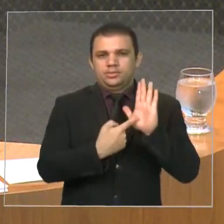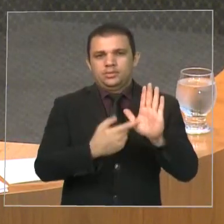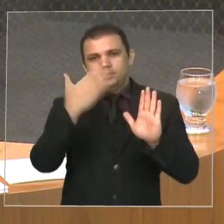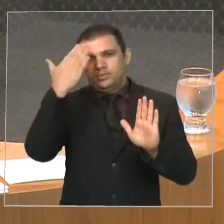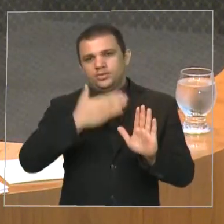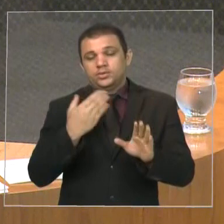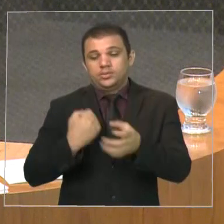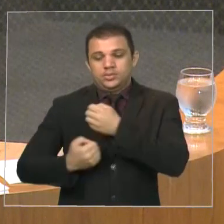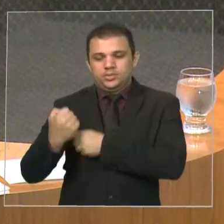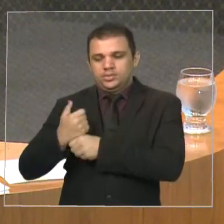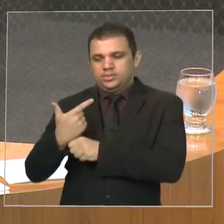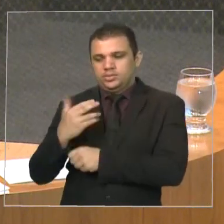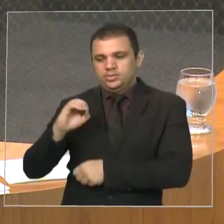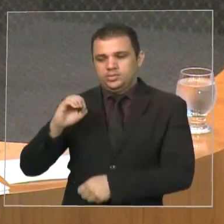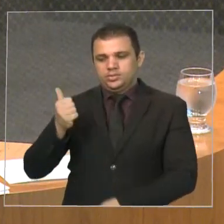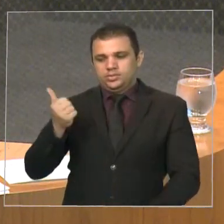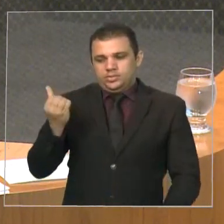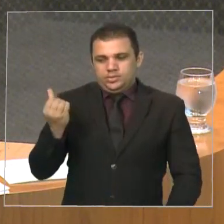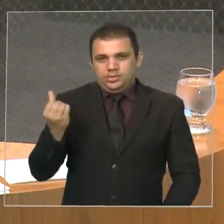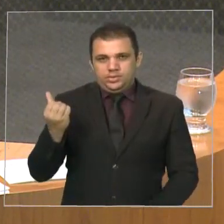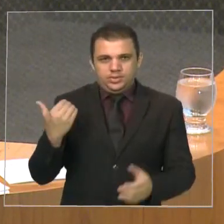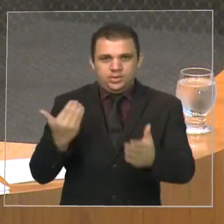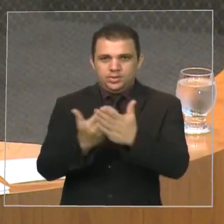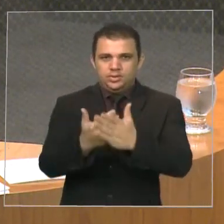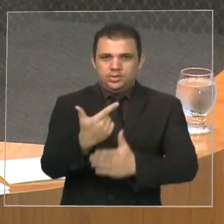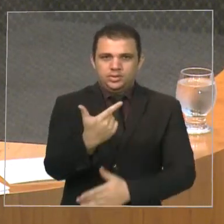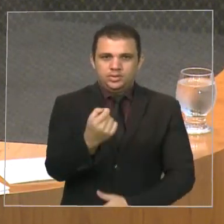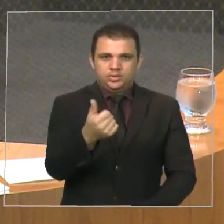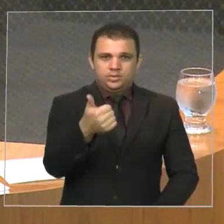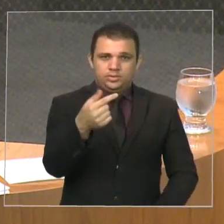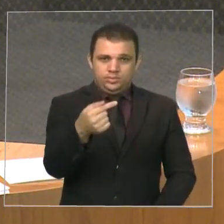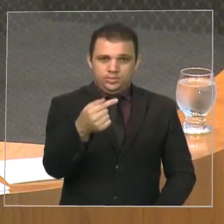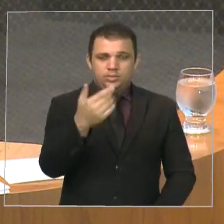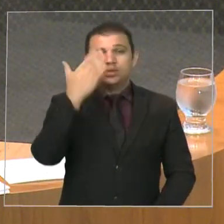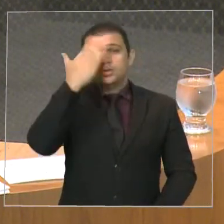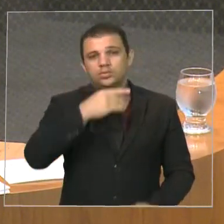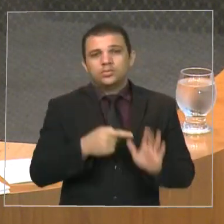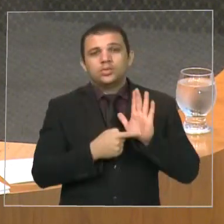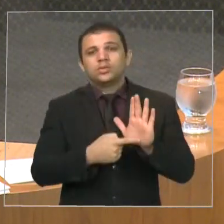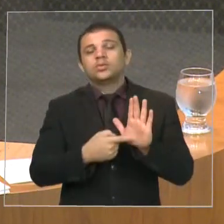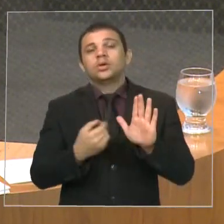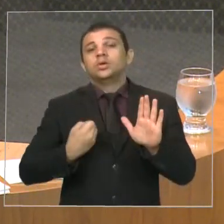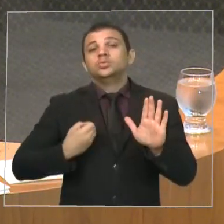2017, o número de maranhenses que vivem com menos de